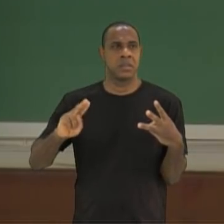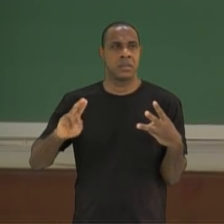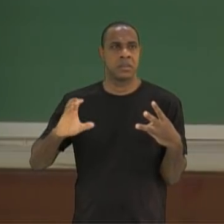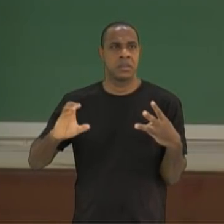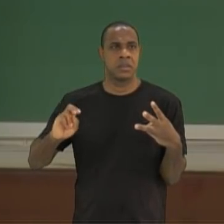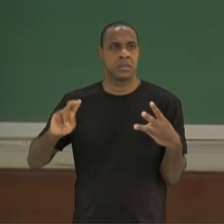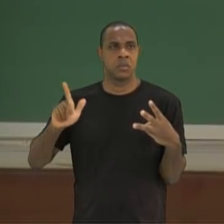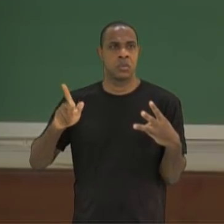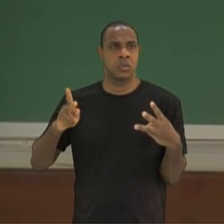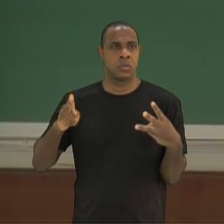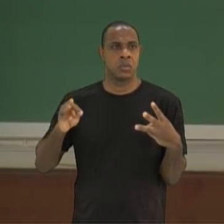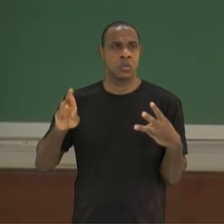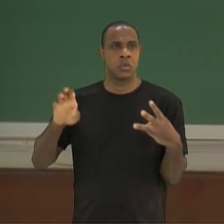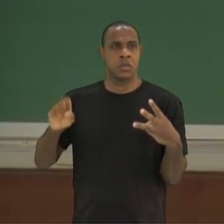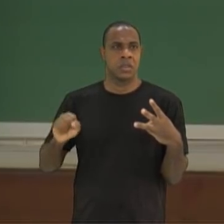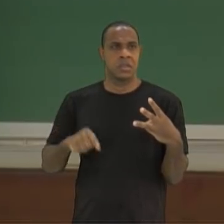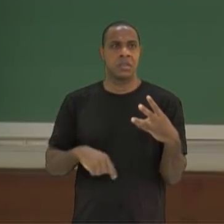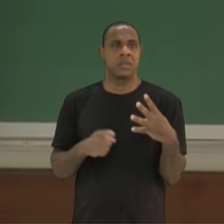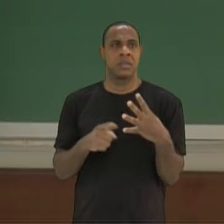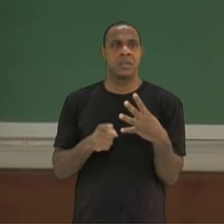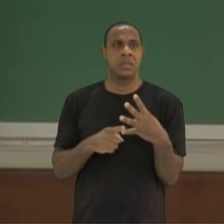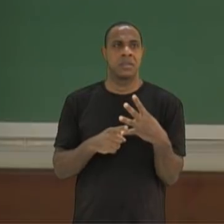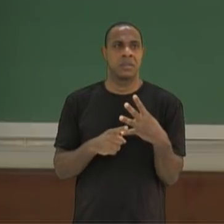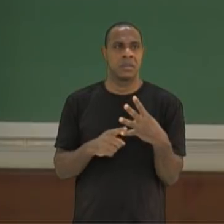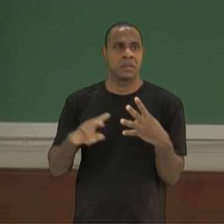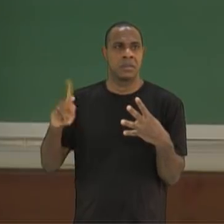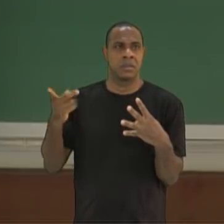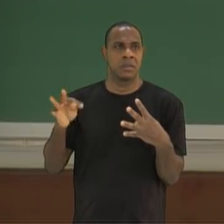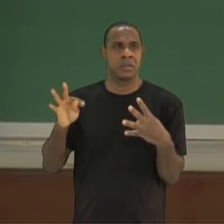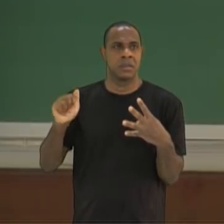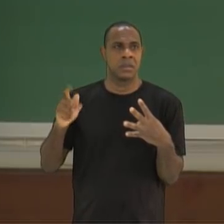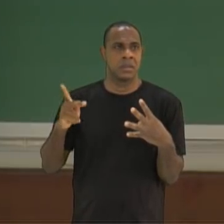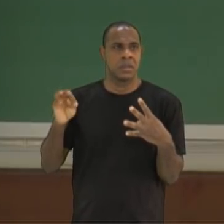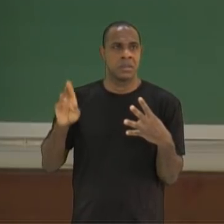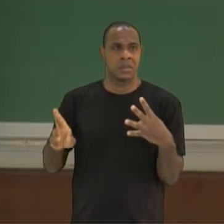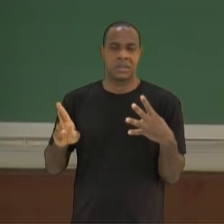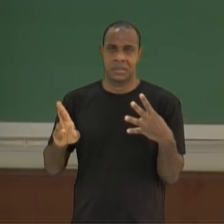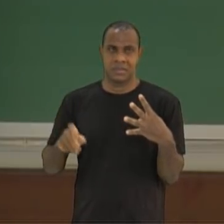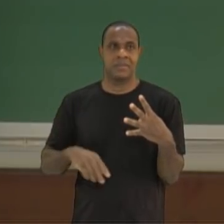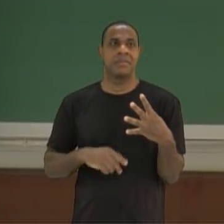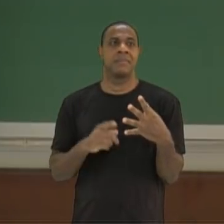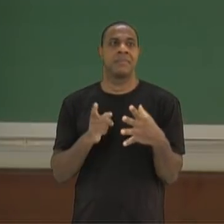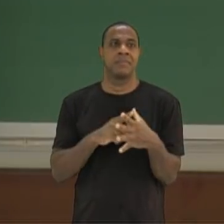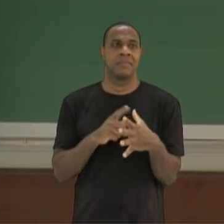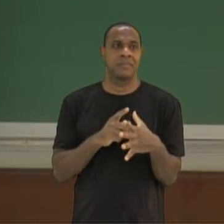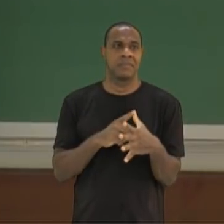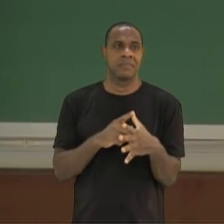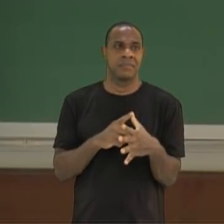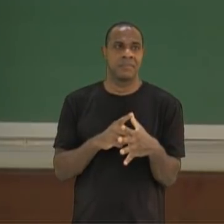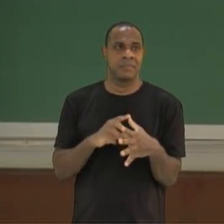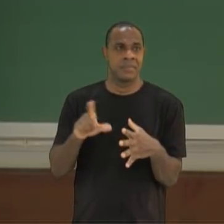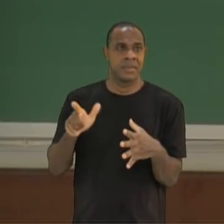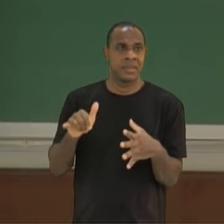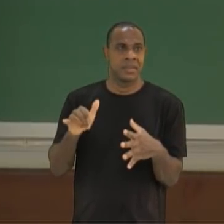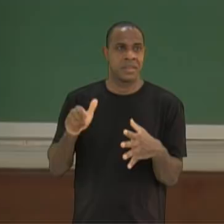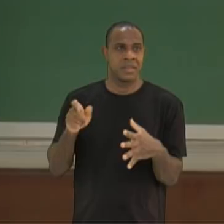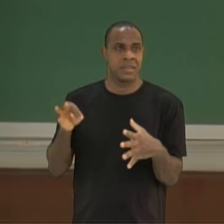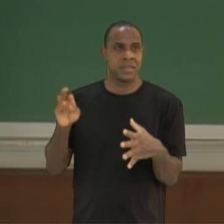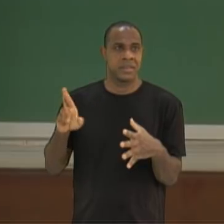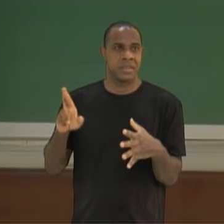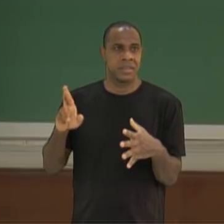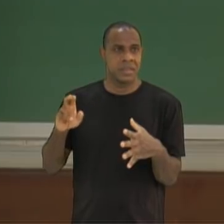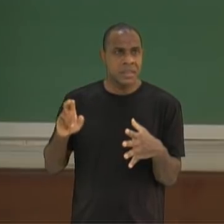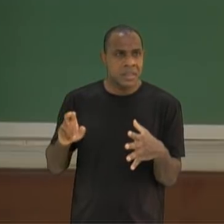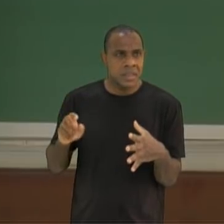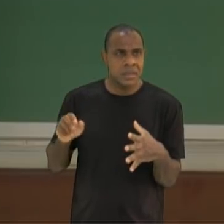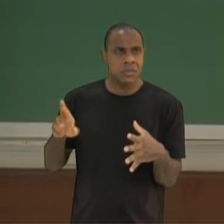sobre esculturas? O theater, teatro, né? Melhor forma de arte. A literature, também a literatura